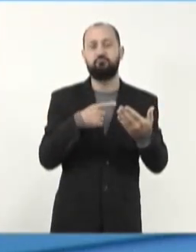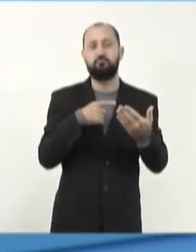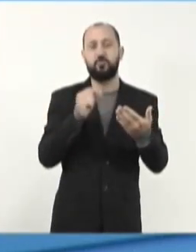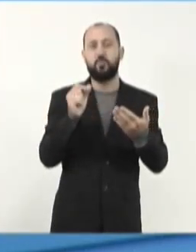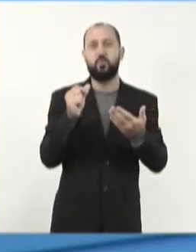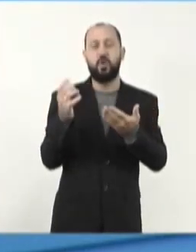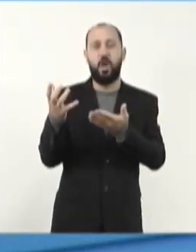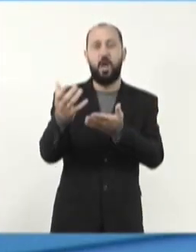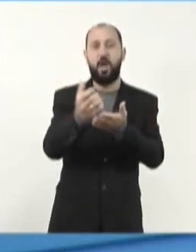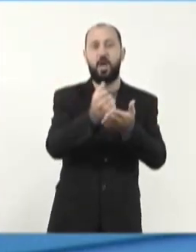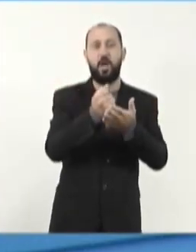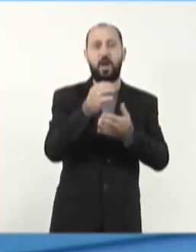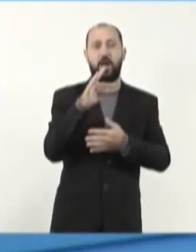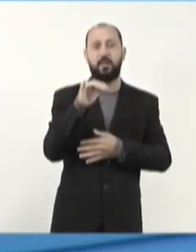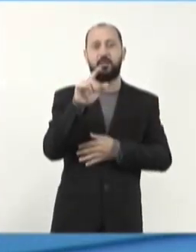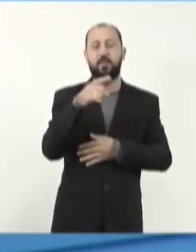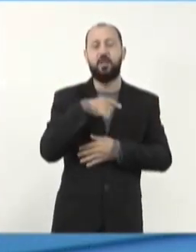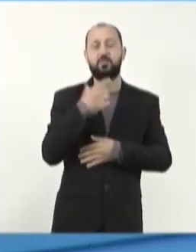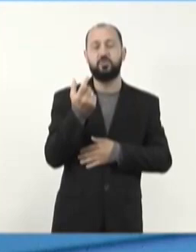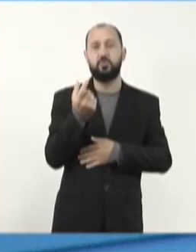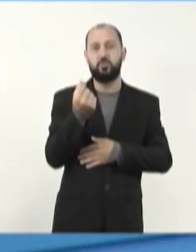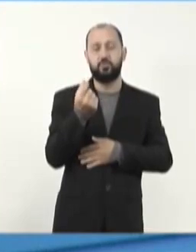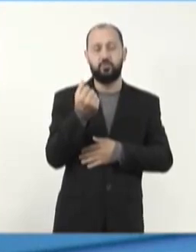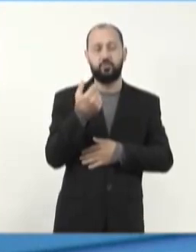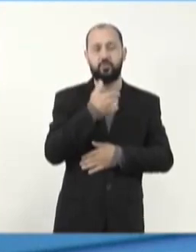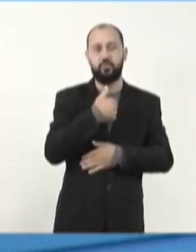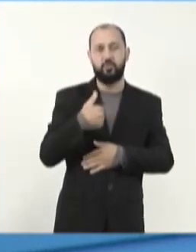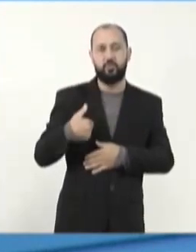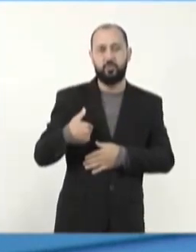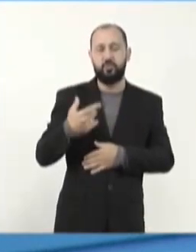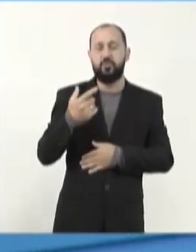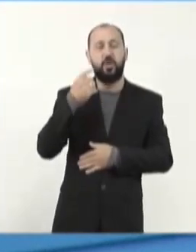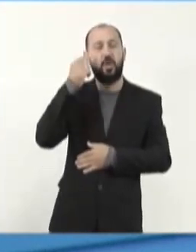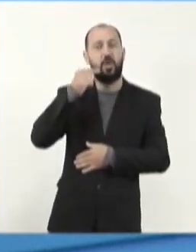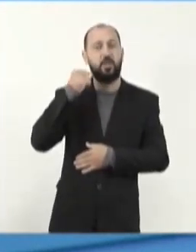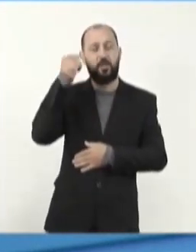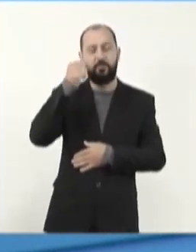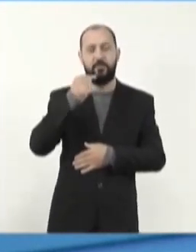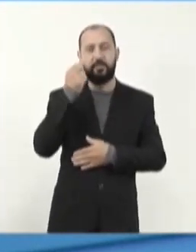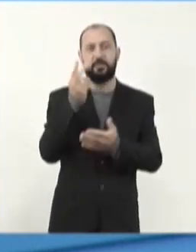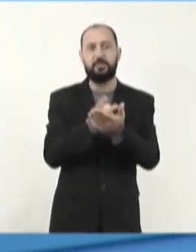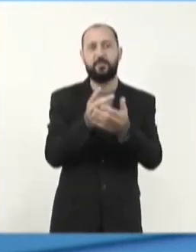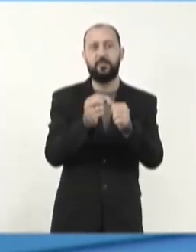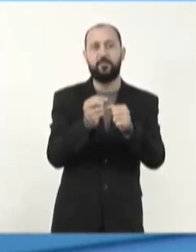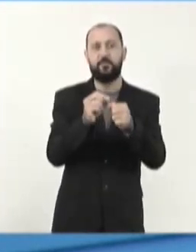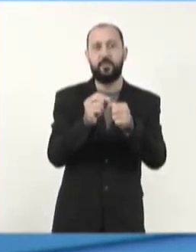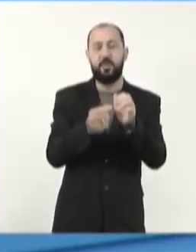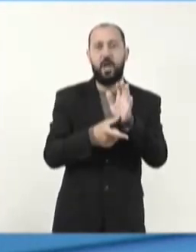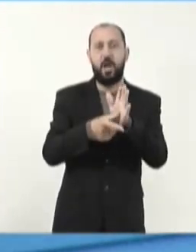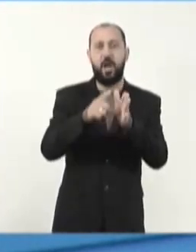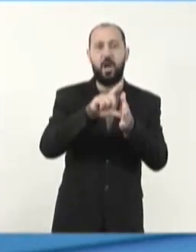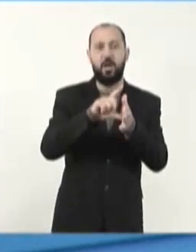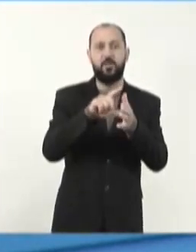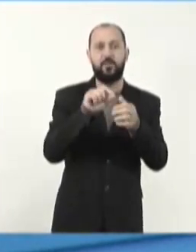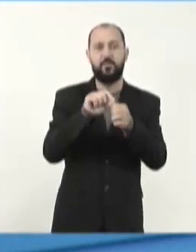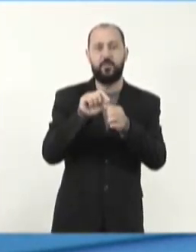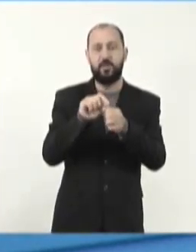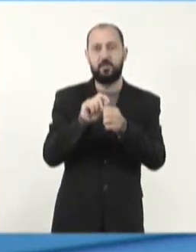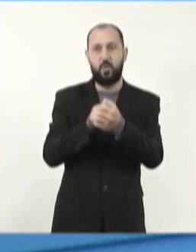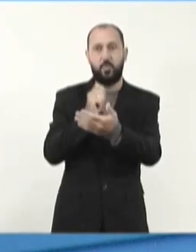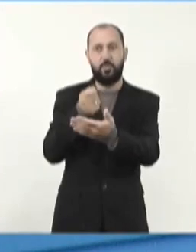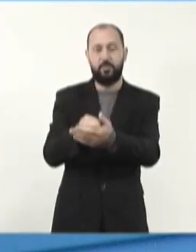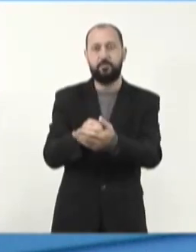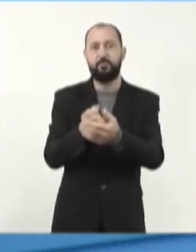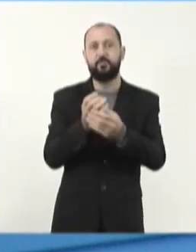O recolhimento das taxas de honorários advocatícios, presidente, eles são feitos sempre anteriormente à execução do